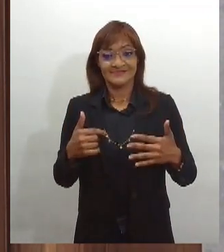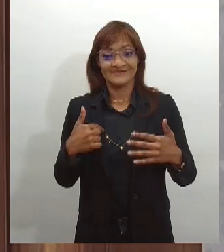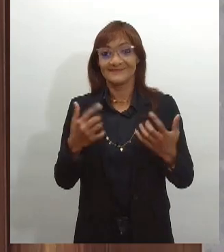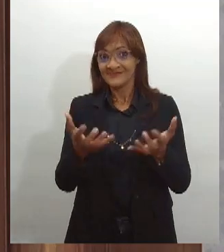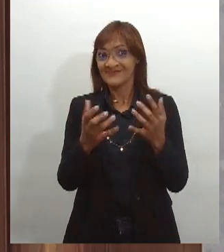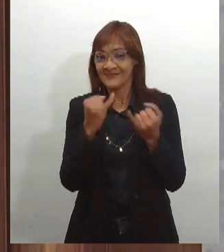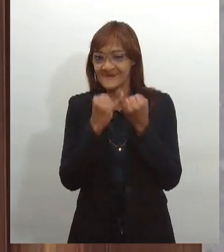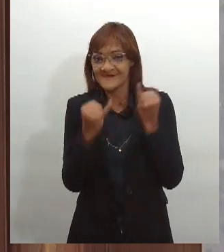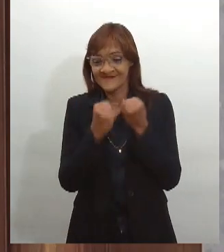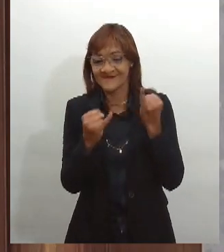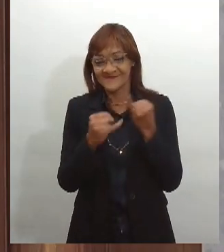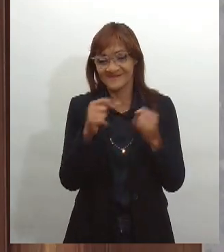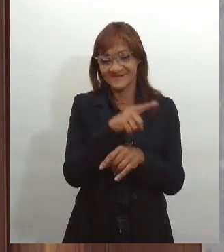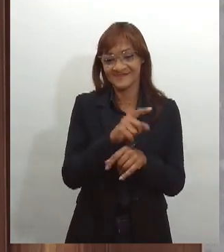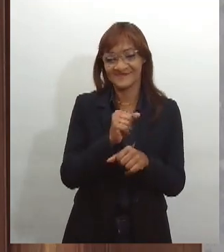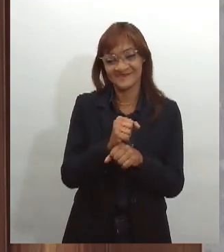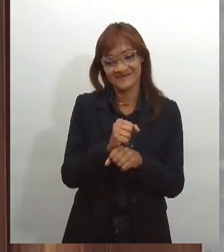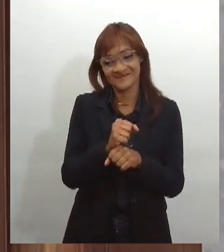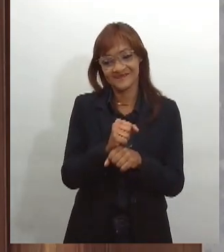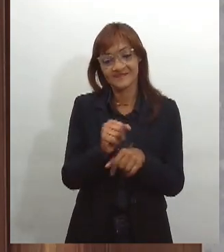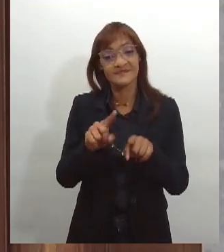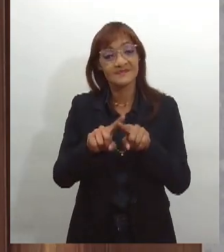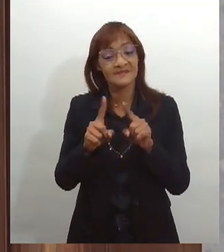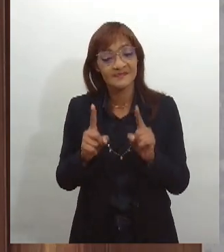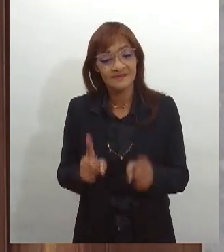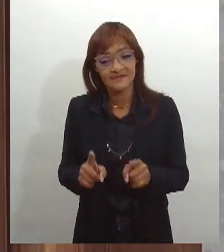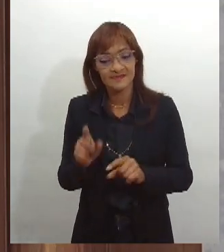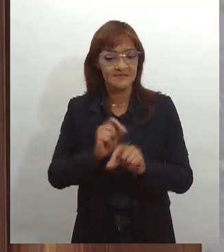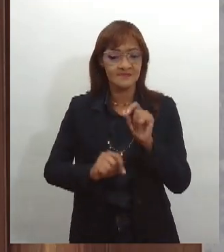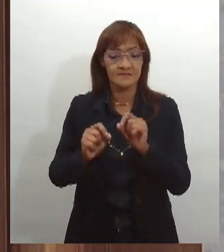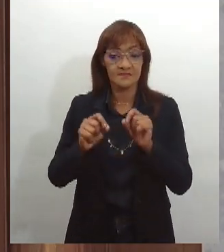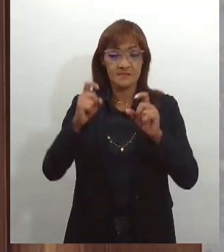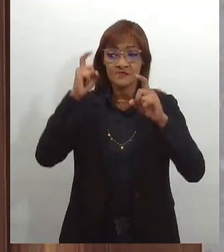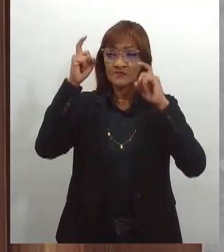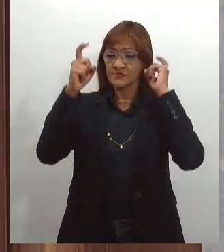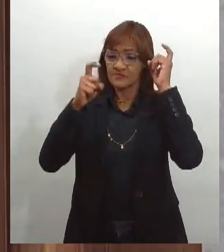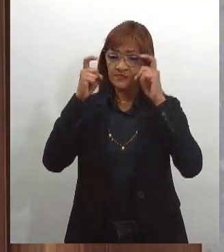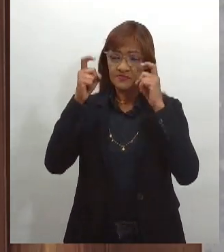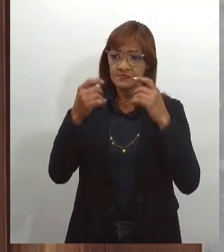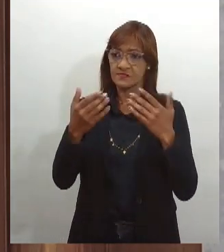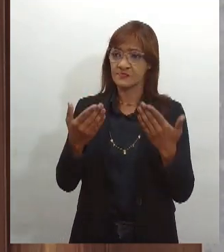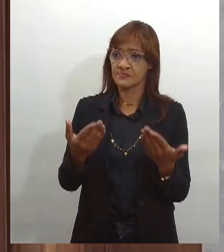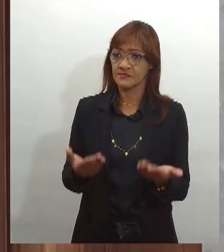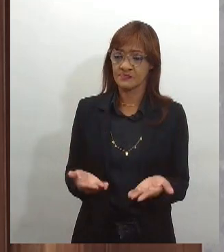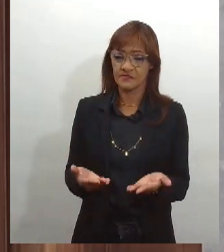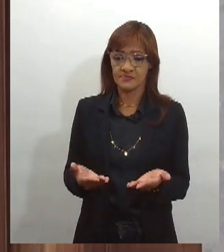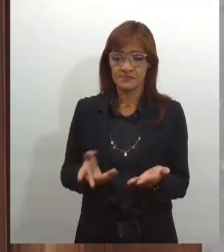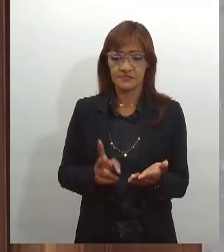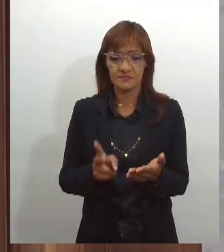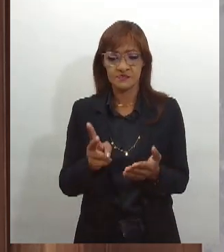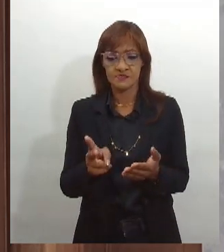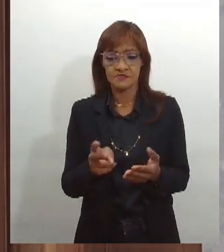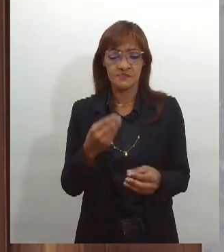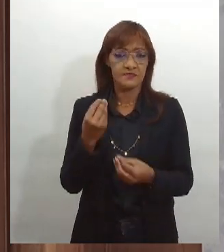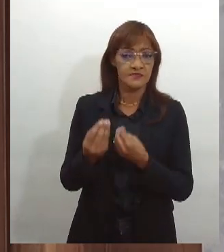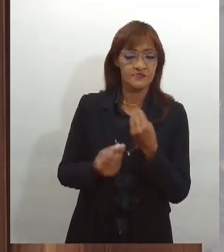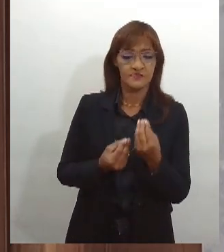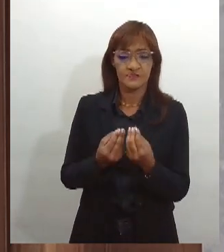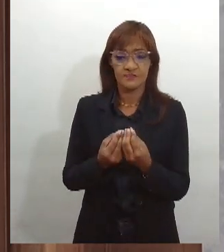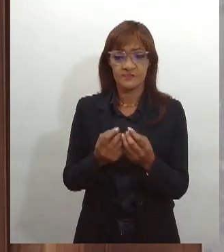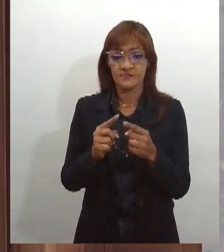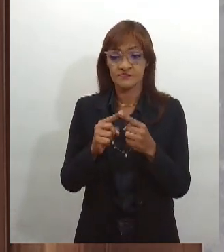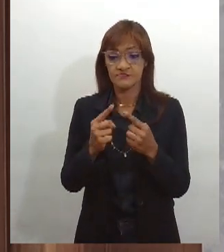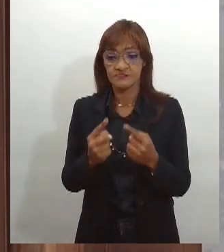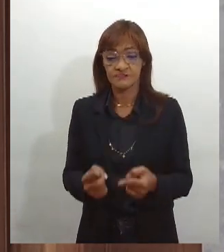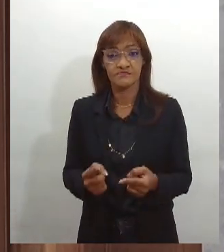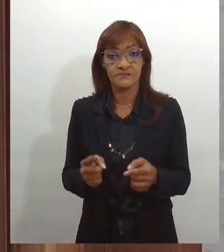para baixo, né? Mas, sobre modo, a preocupação não é fazer disputa do que foi melhor e do que é melhor agora, mas é abrir espaço para novos